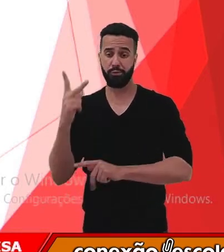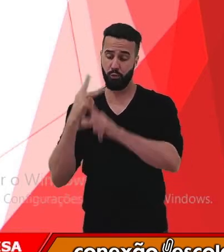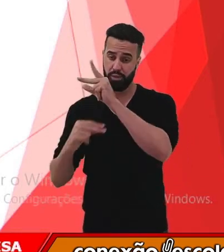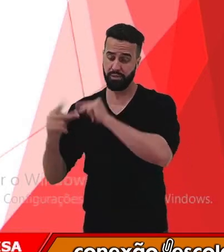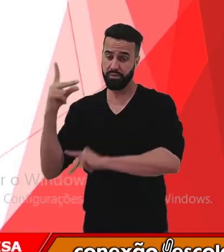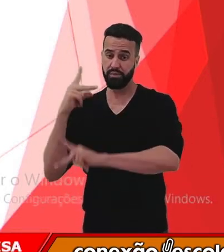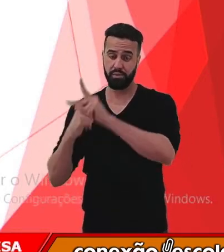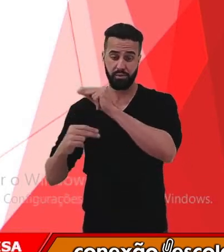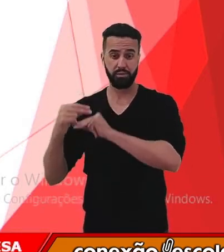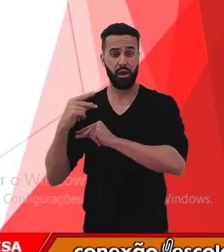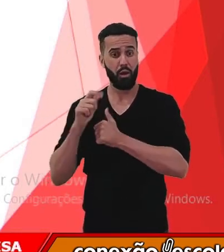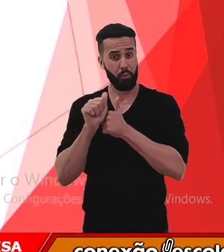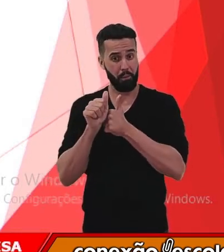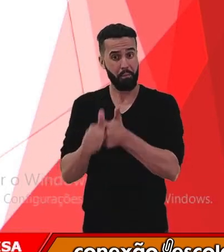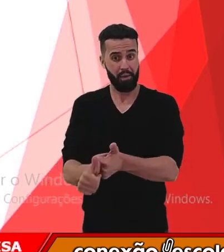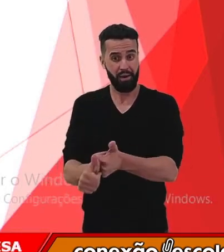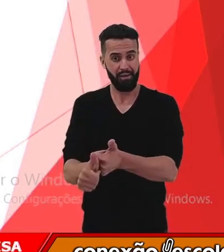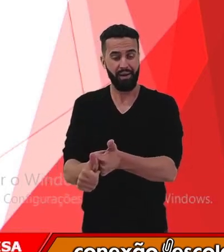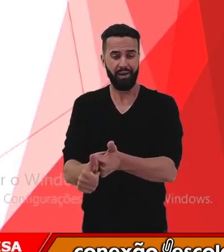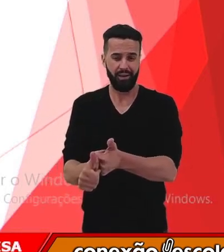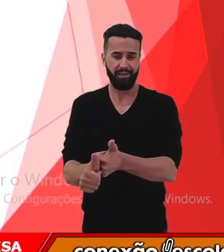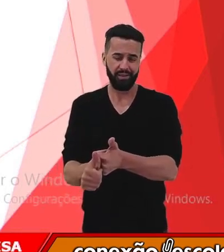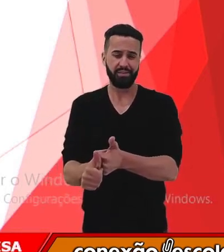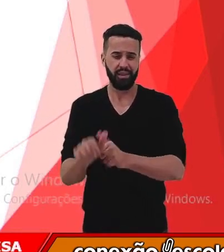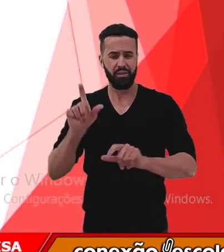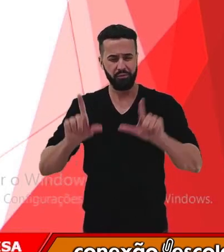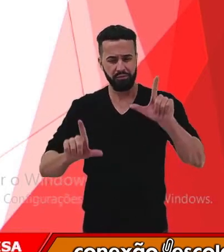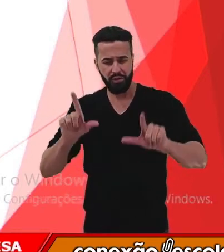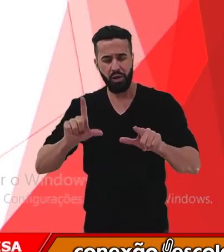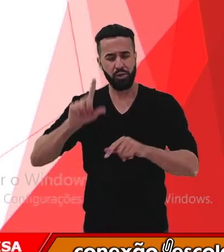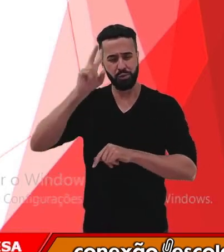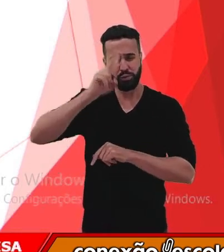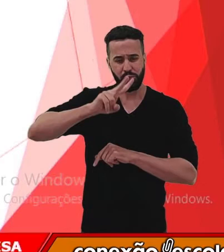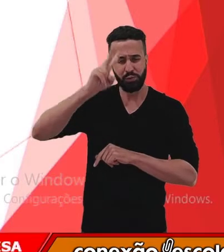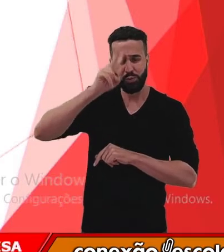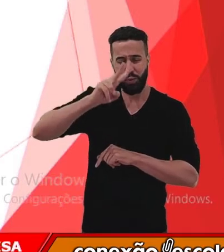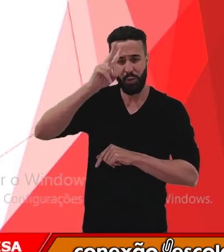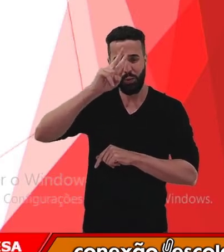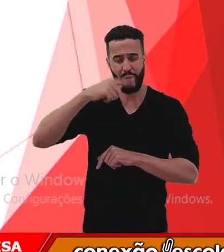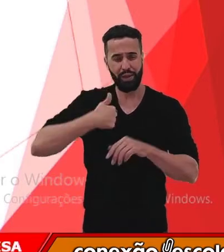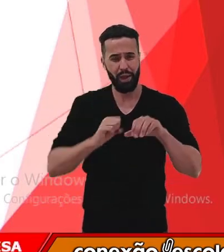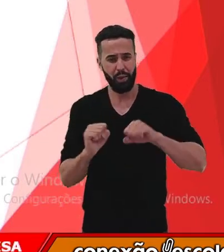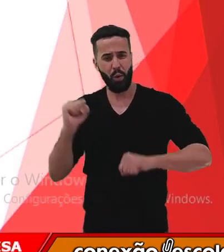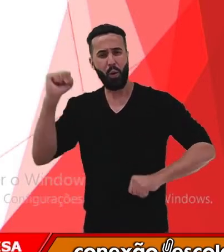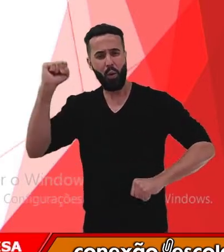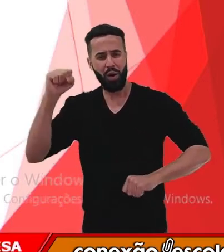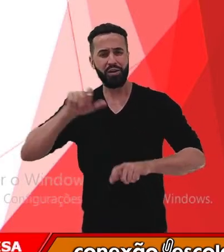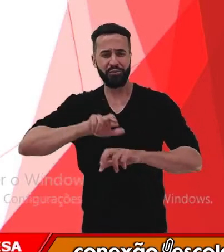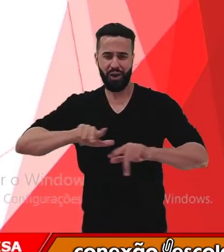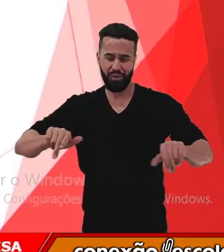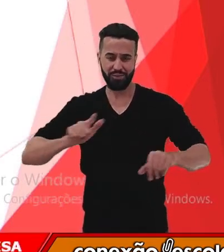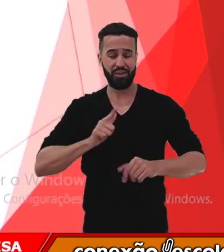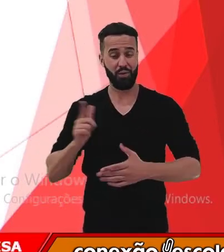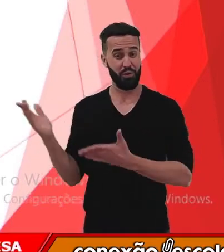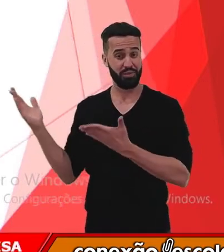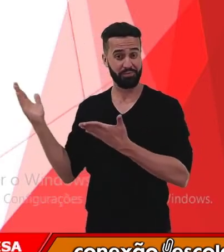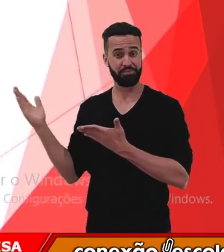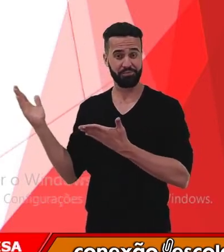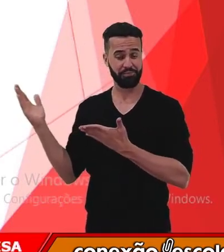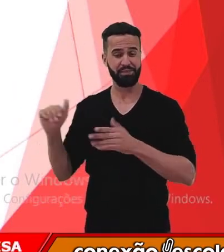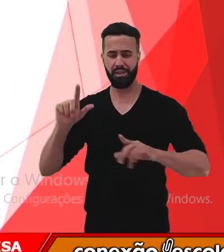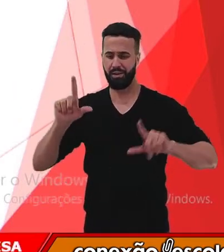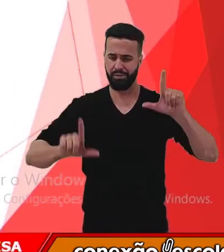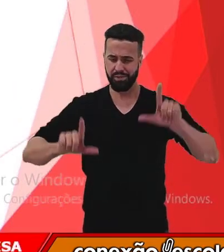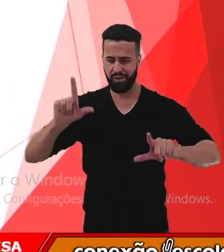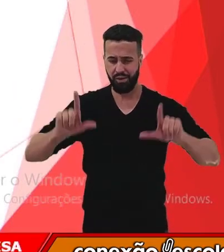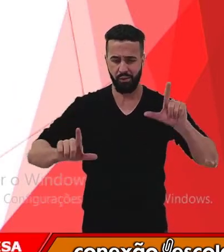aí, acompanham essas histórias em quadrinhos, esses grandes heróis que nós temos aí na mídia, na televisão,